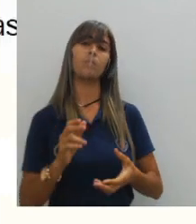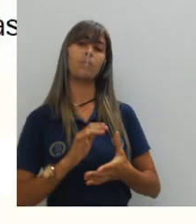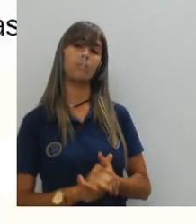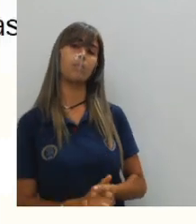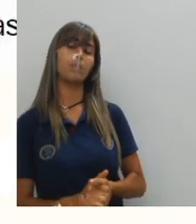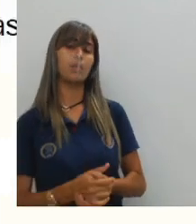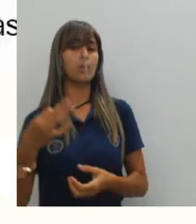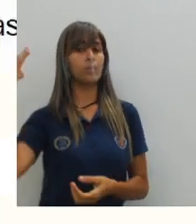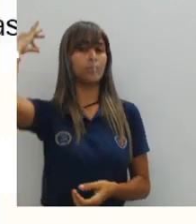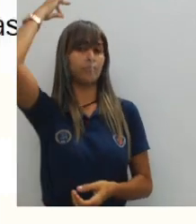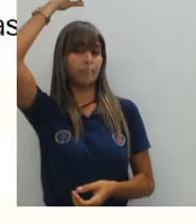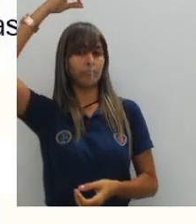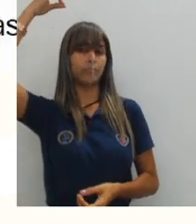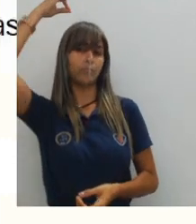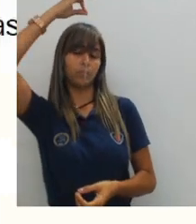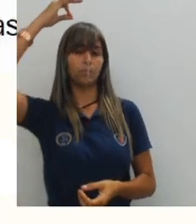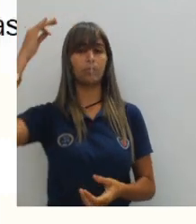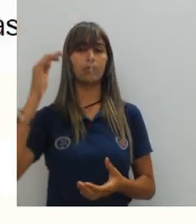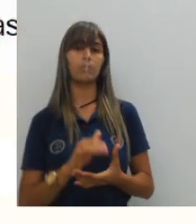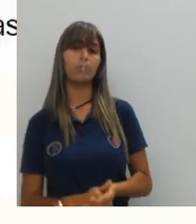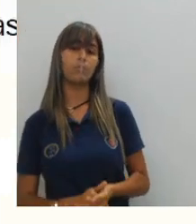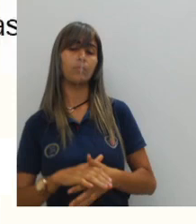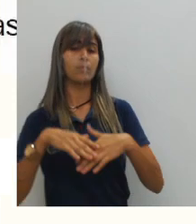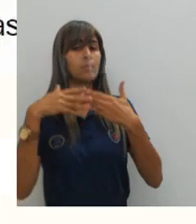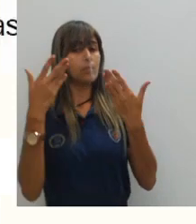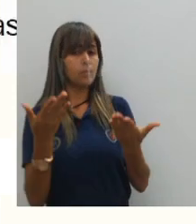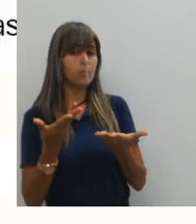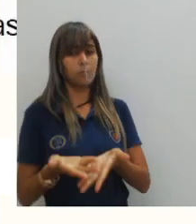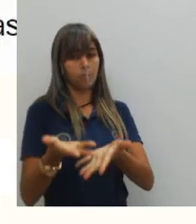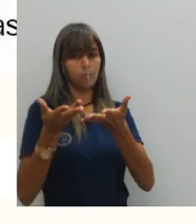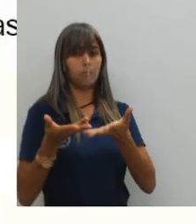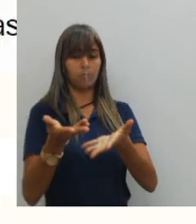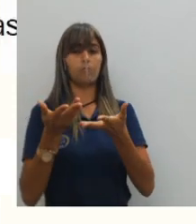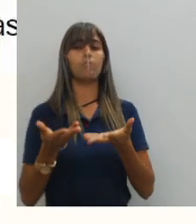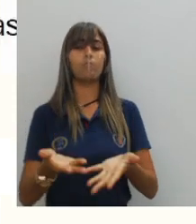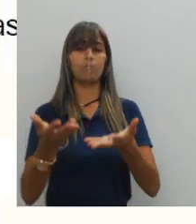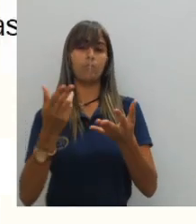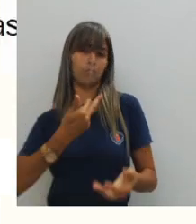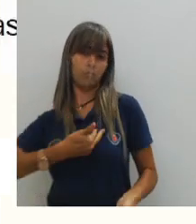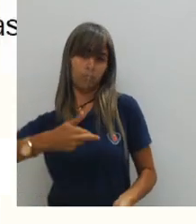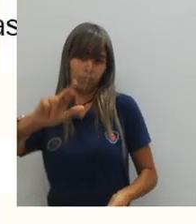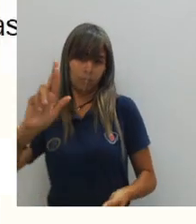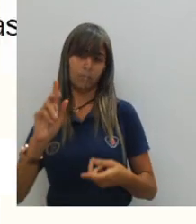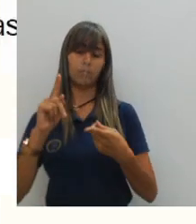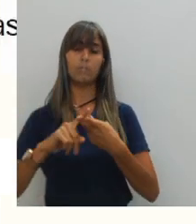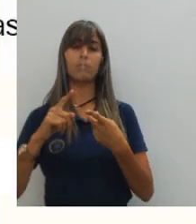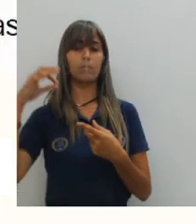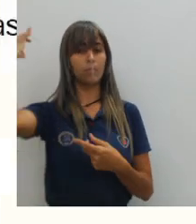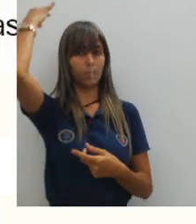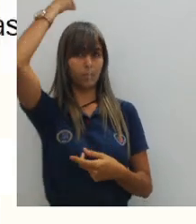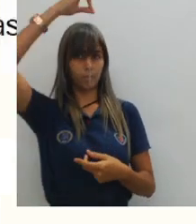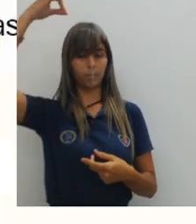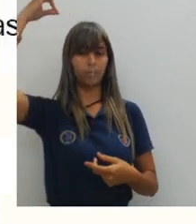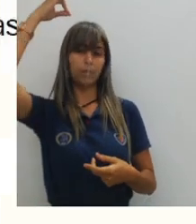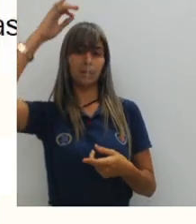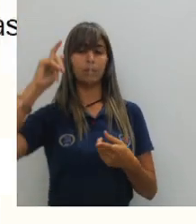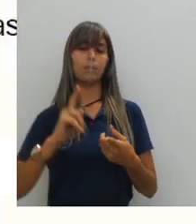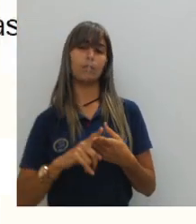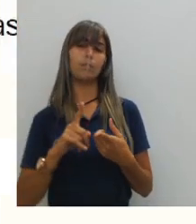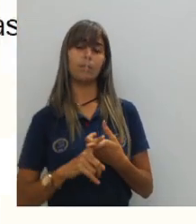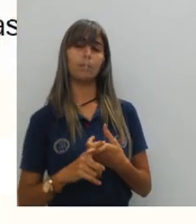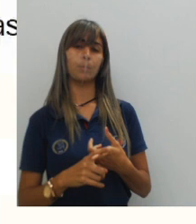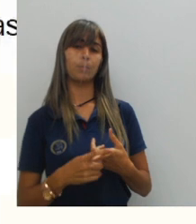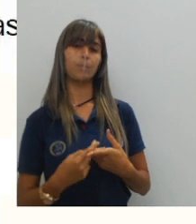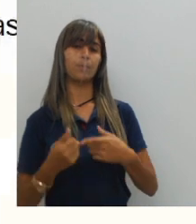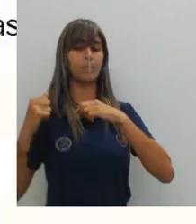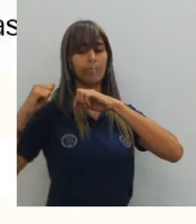certo espírito moral ali que é influenciado pela religião, e esse espírito moral ele vai pairar